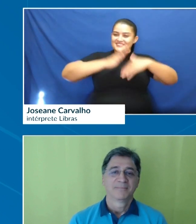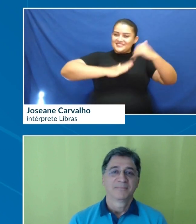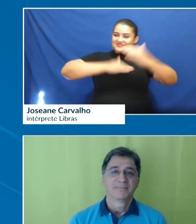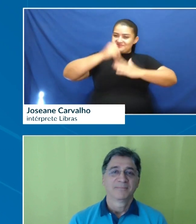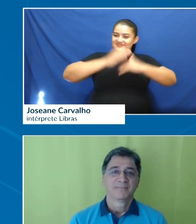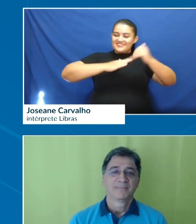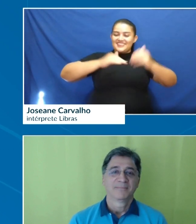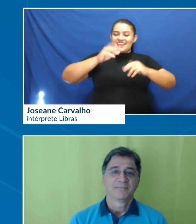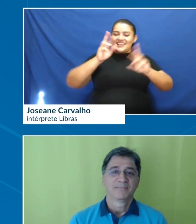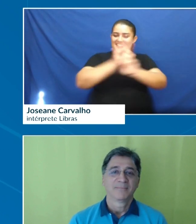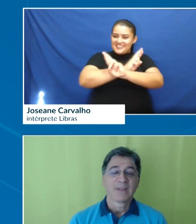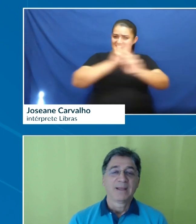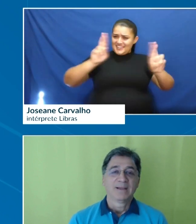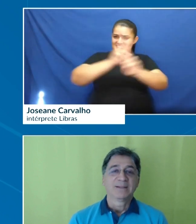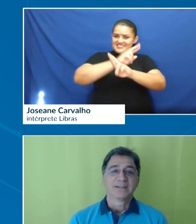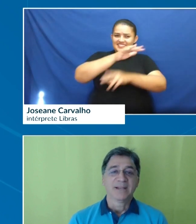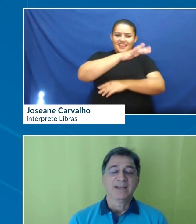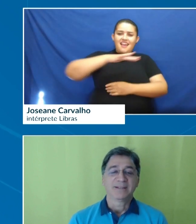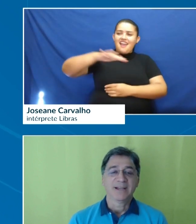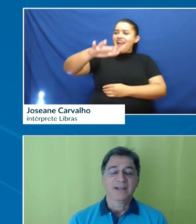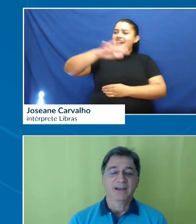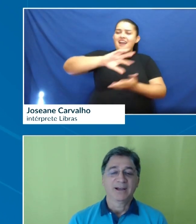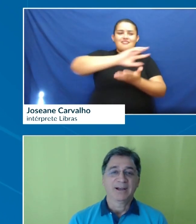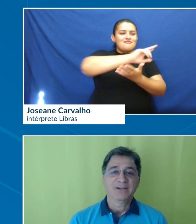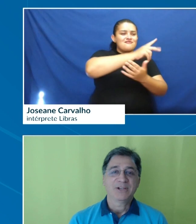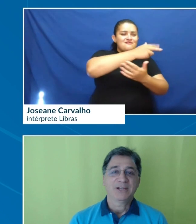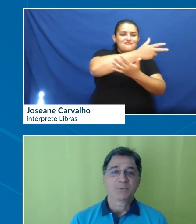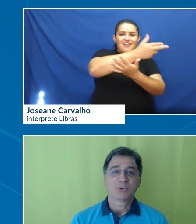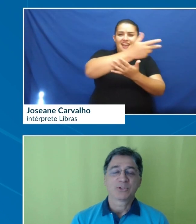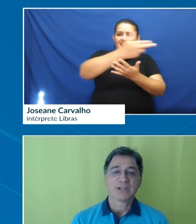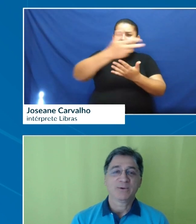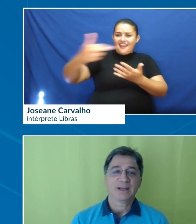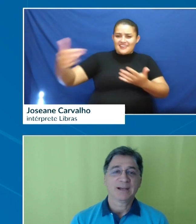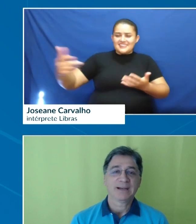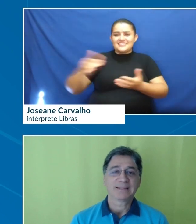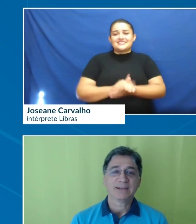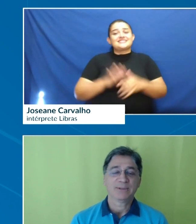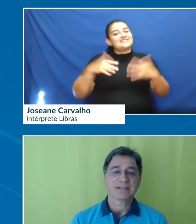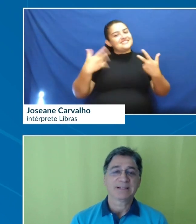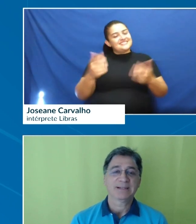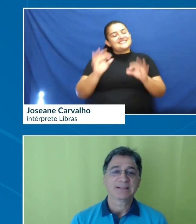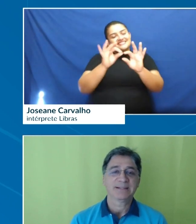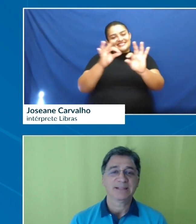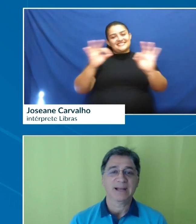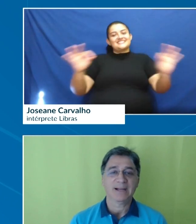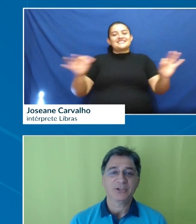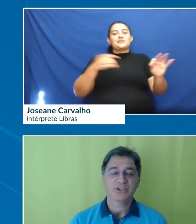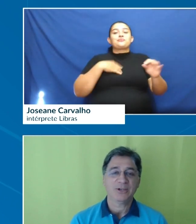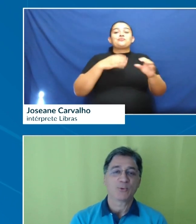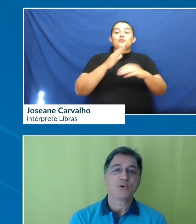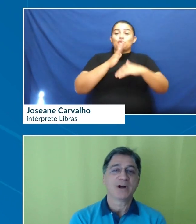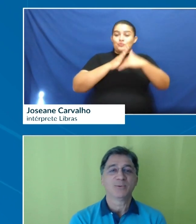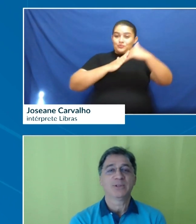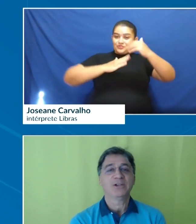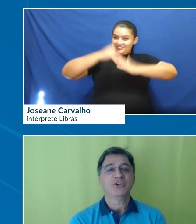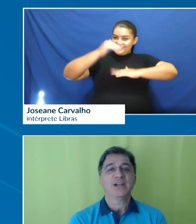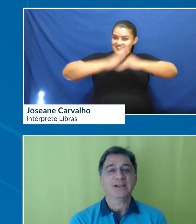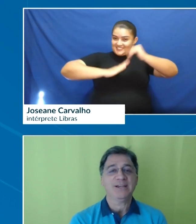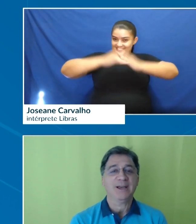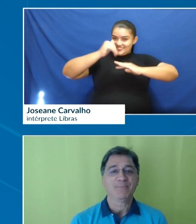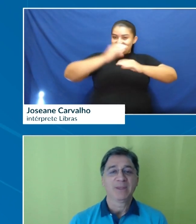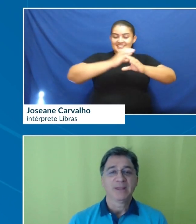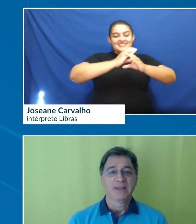vários outros setores. Sim. A engenharia de produção, ela nasceu dessa necessidade de algum ramo